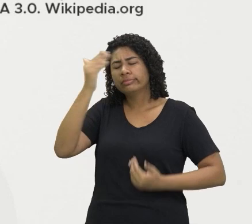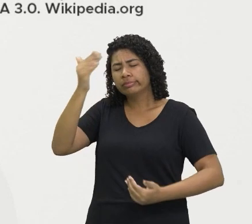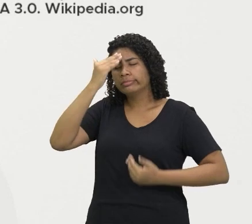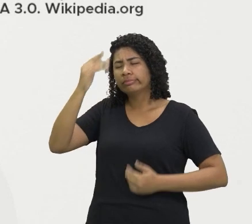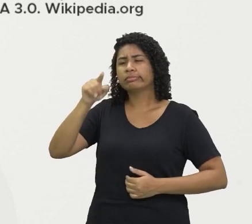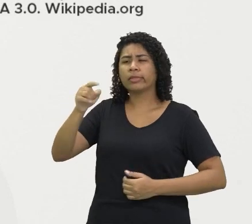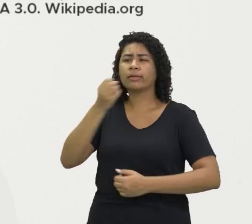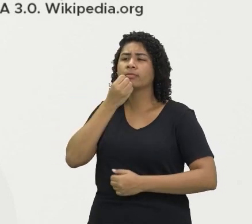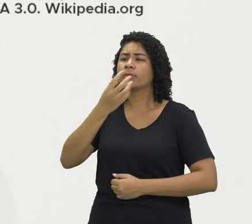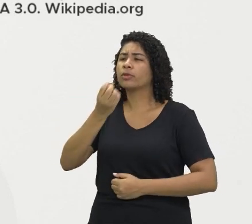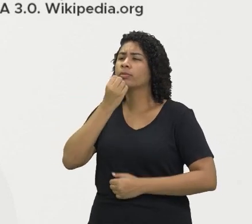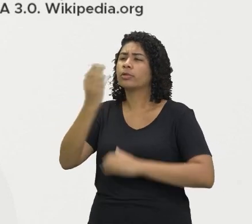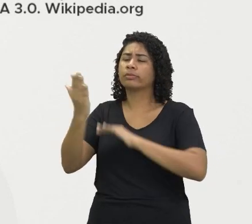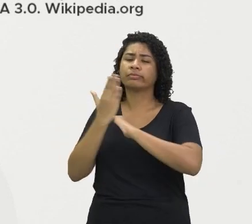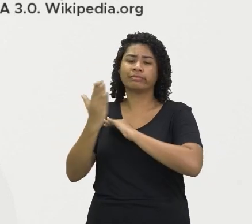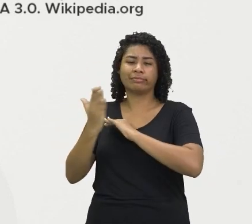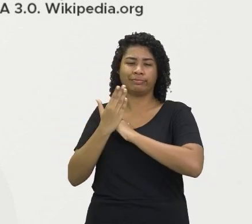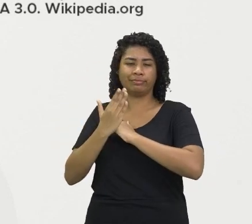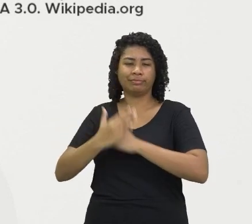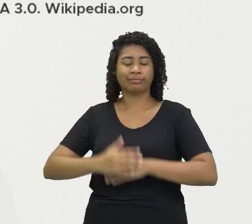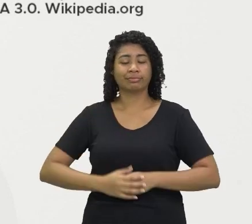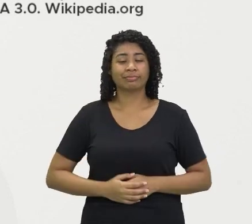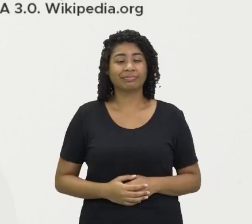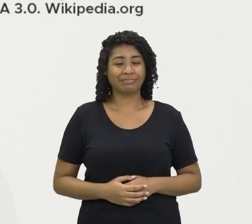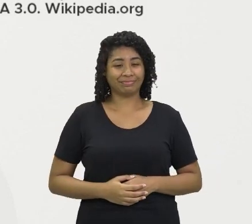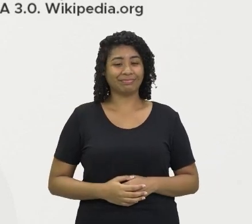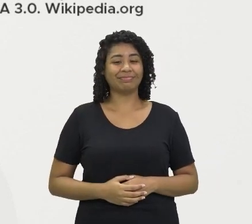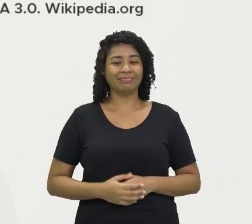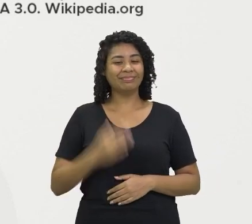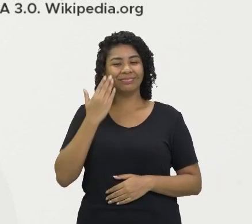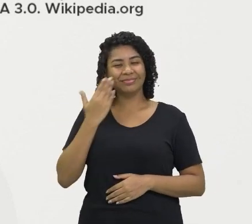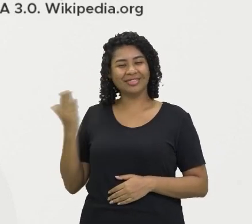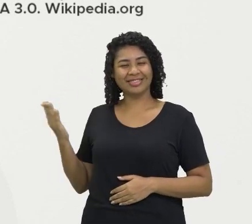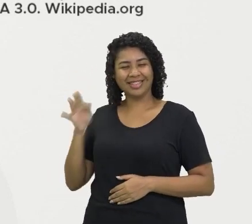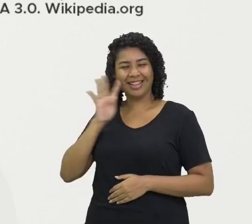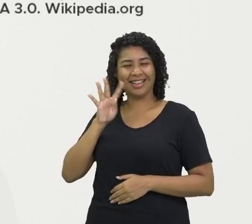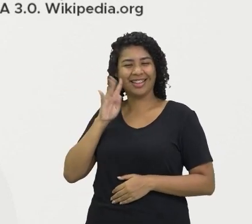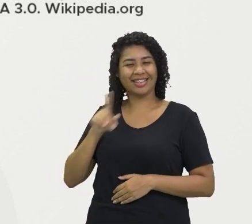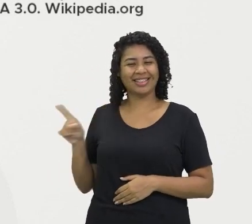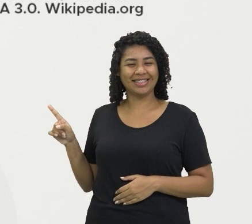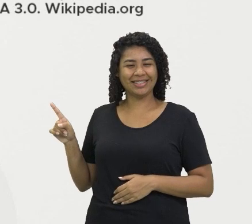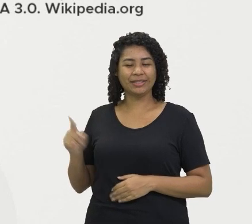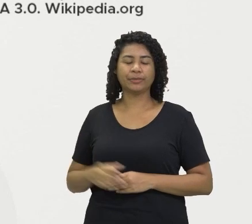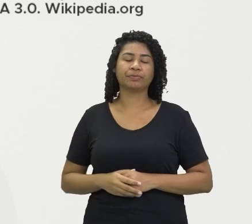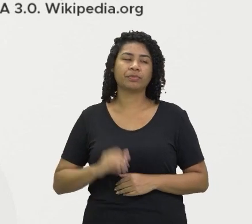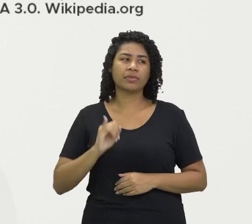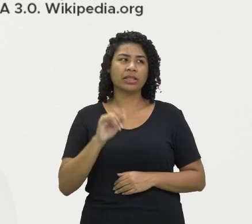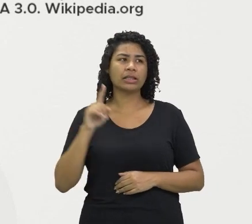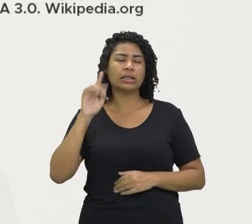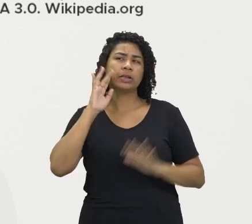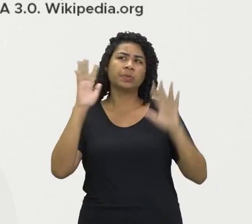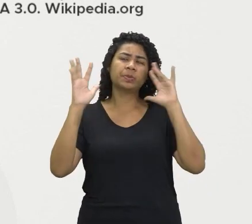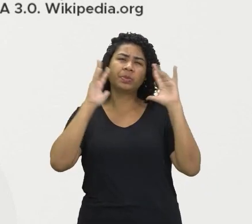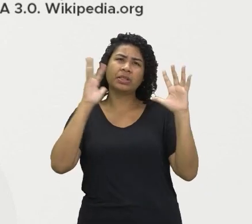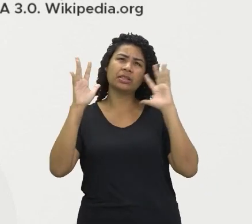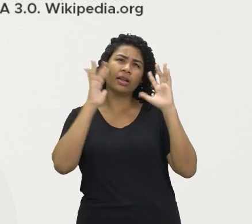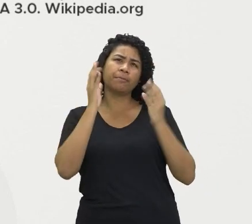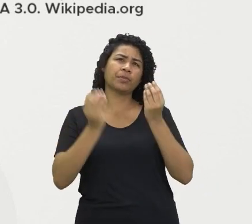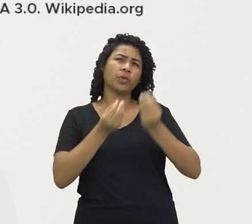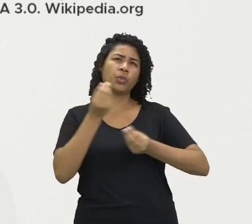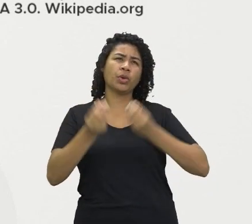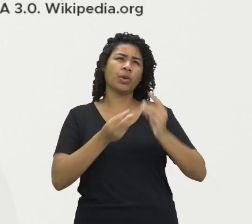da bondade divina. Olha só que legal. Então, quando a gente para pensar qual é a posição